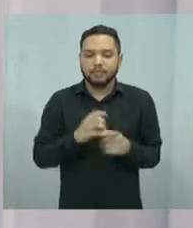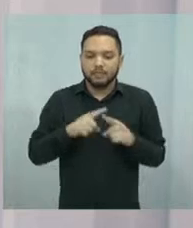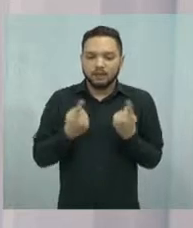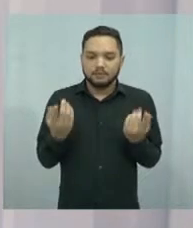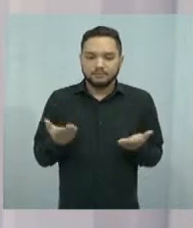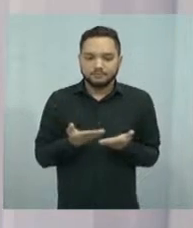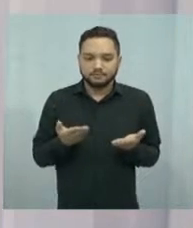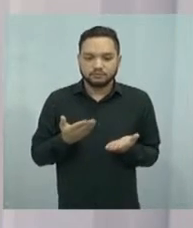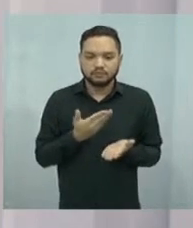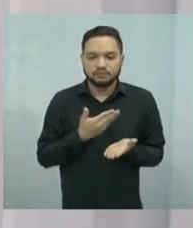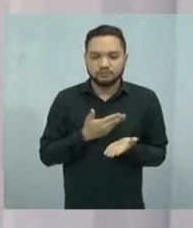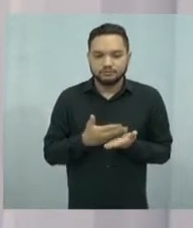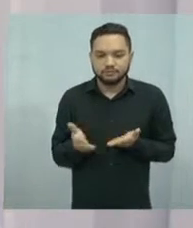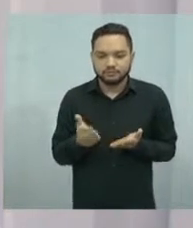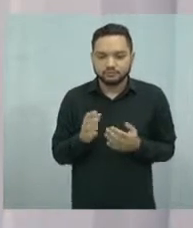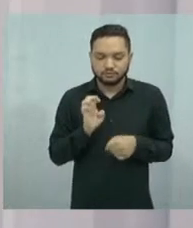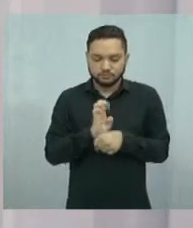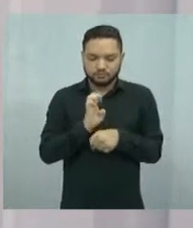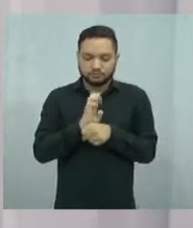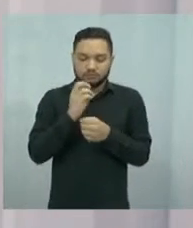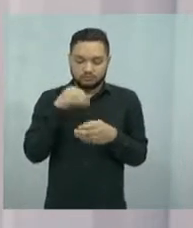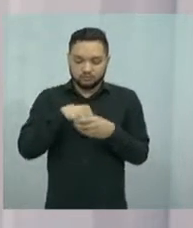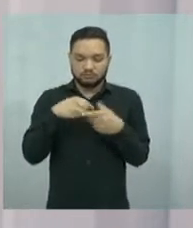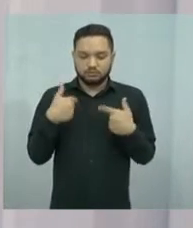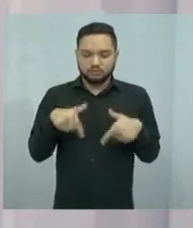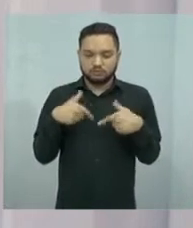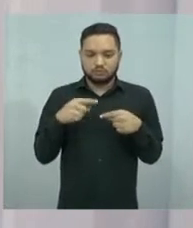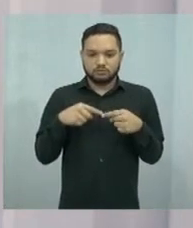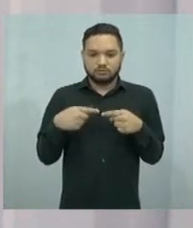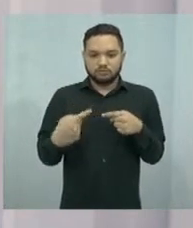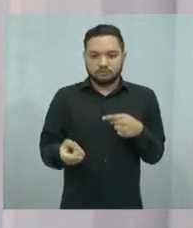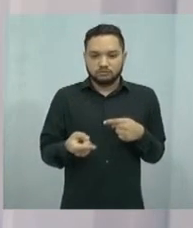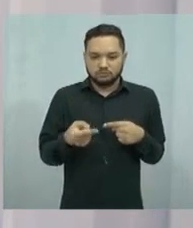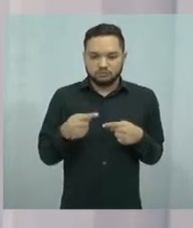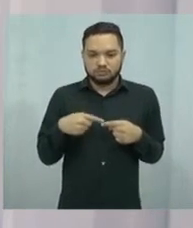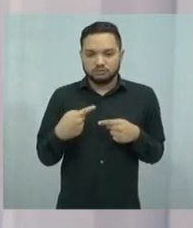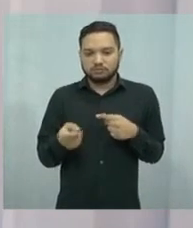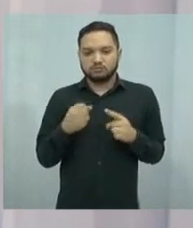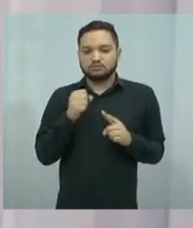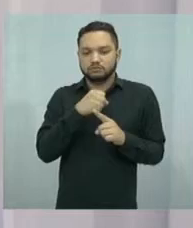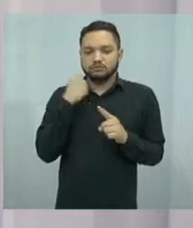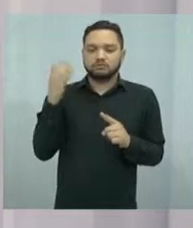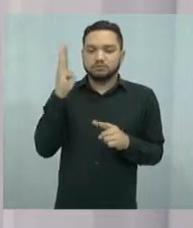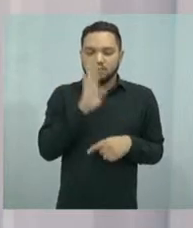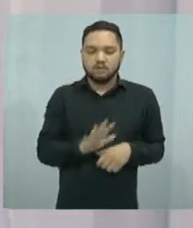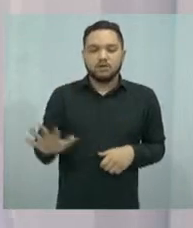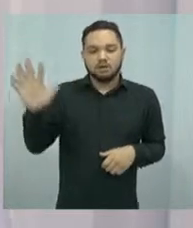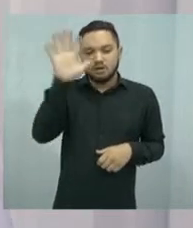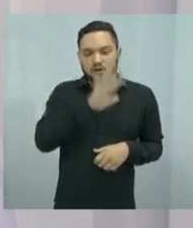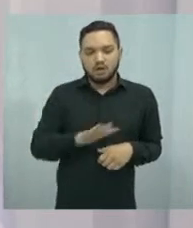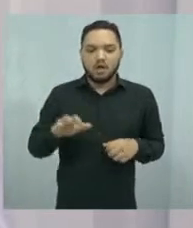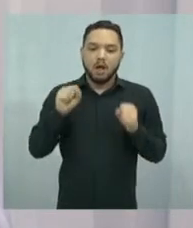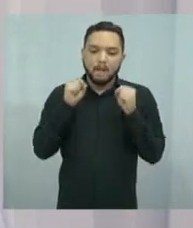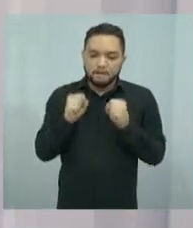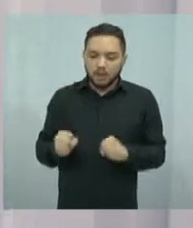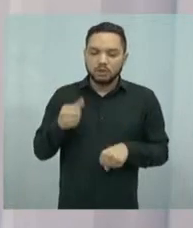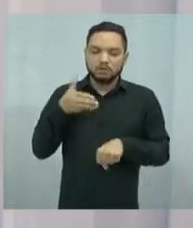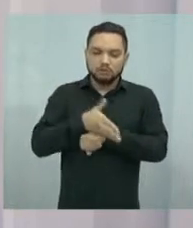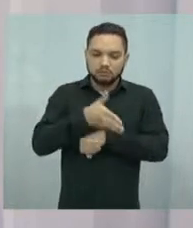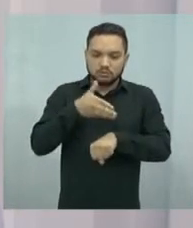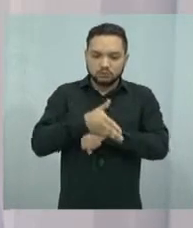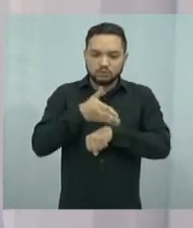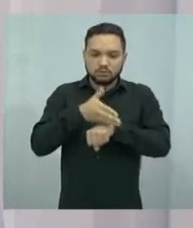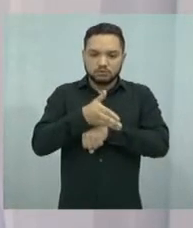você inicia por uma filial no Estado, inicia depois a sua caminhada pela sociedade nacional e pode participar de